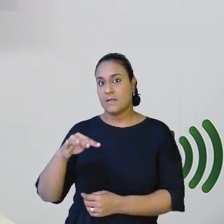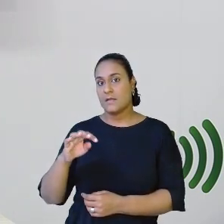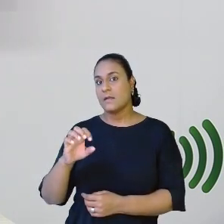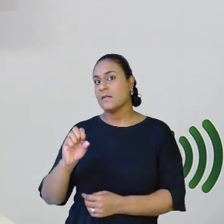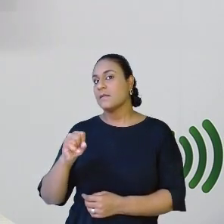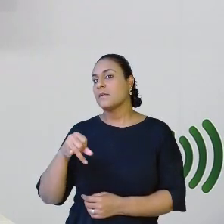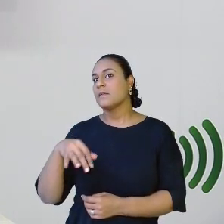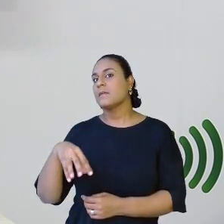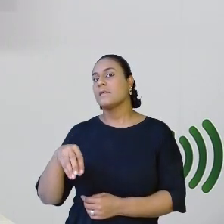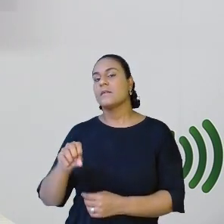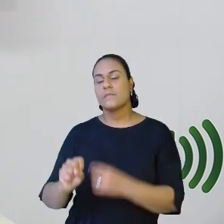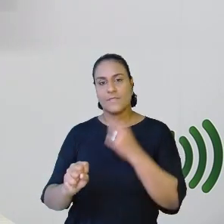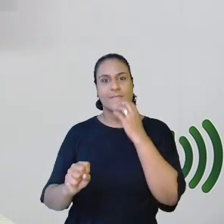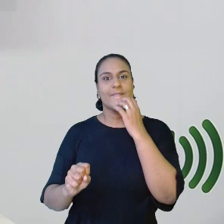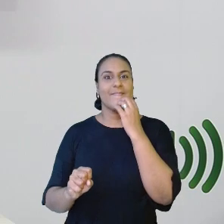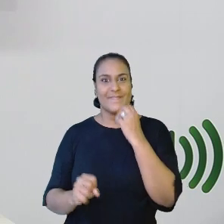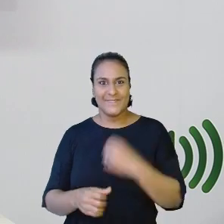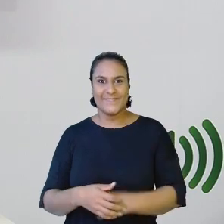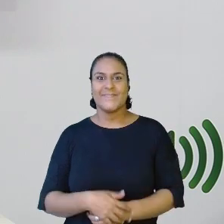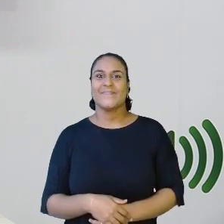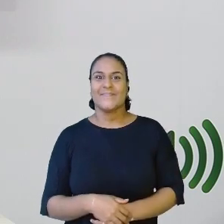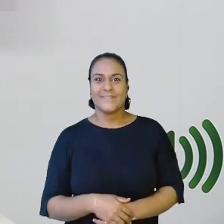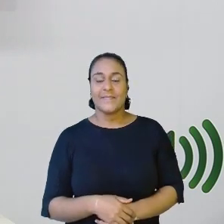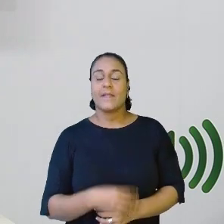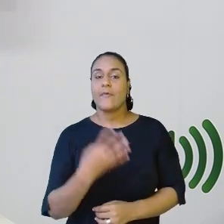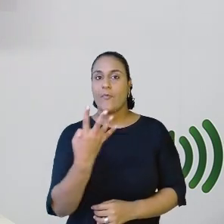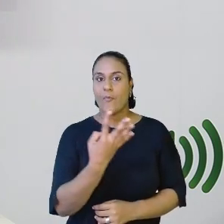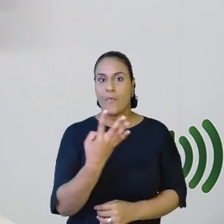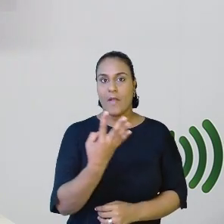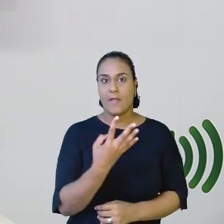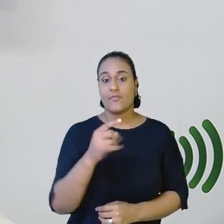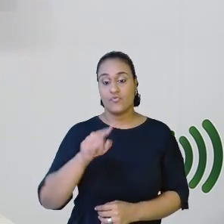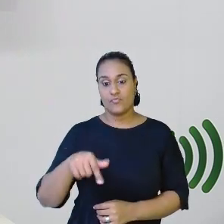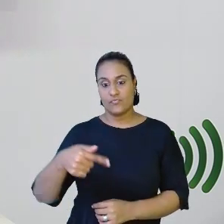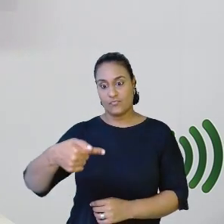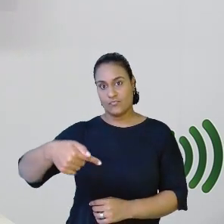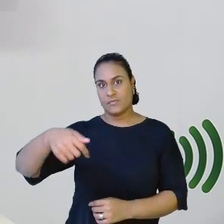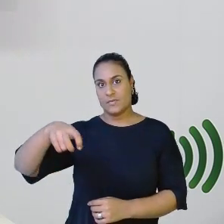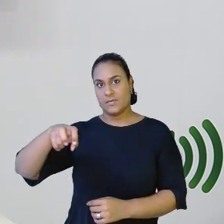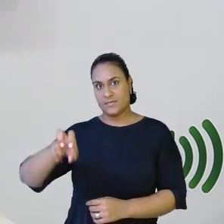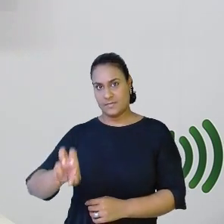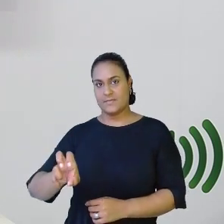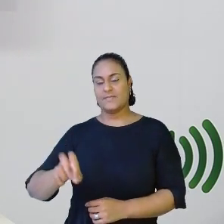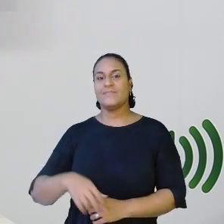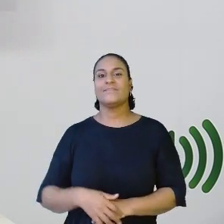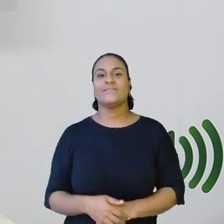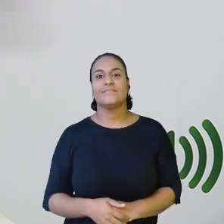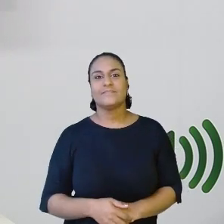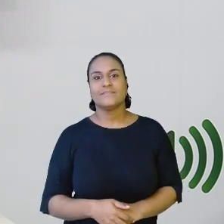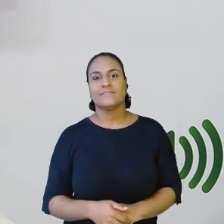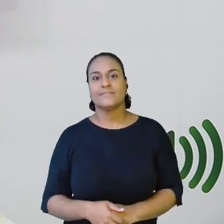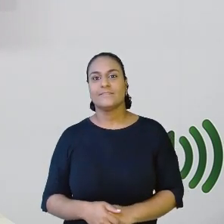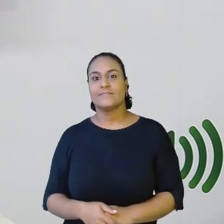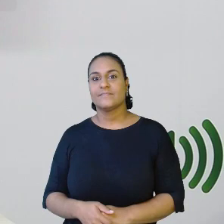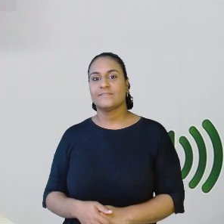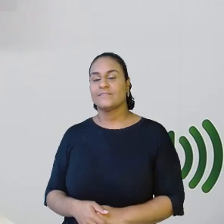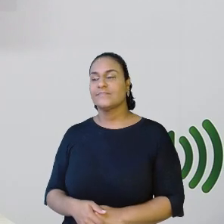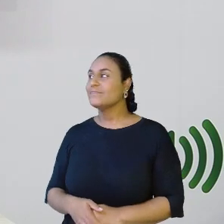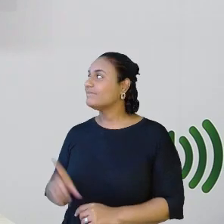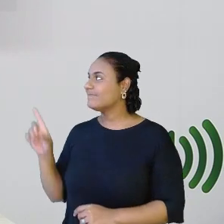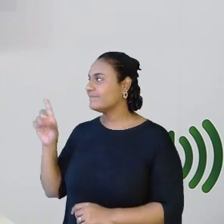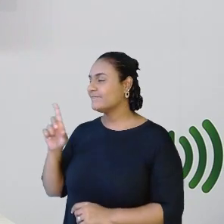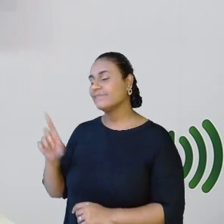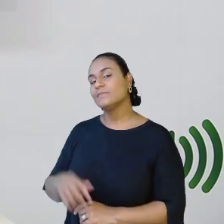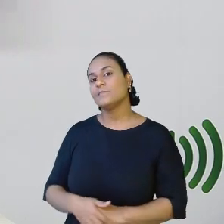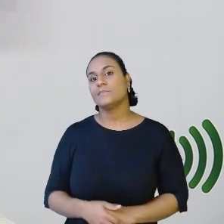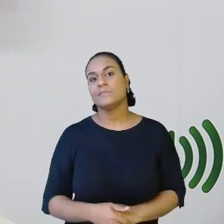no centésimo. 4 inteiros e 75 centésimos. Vamos ver o próximo.